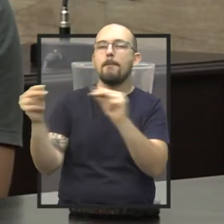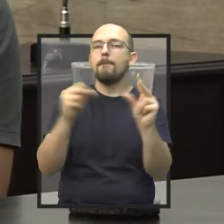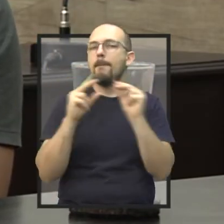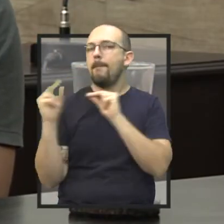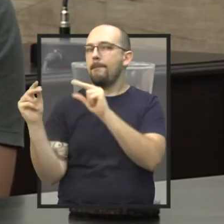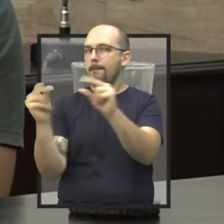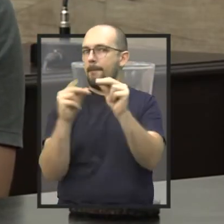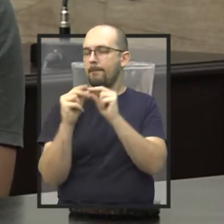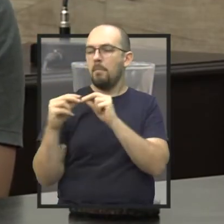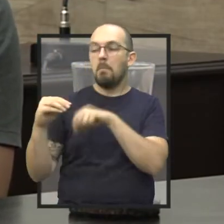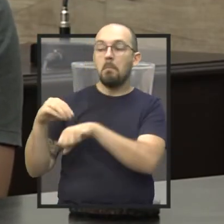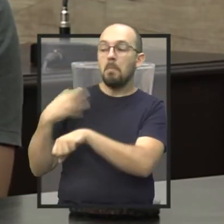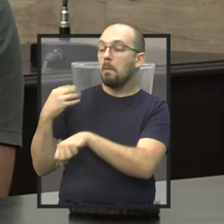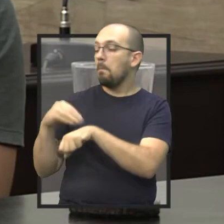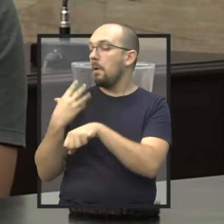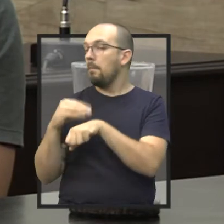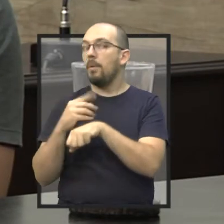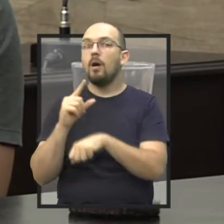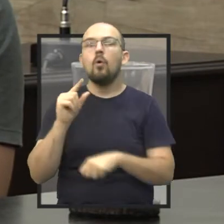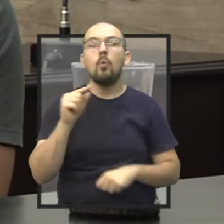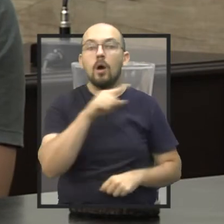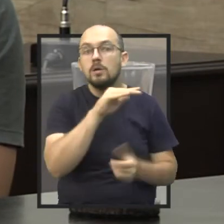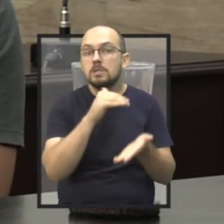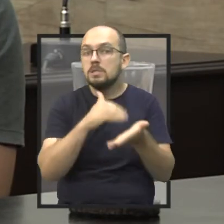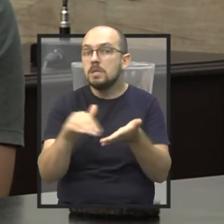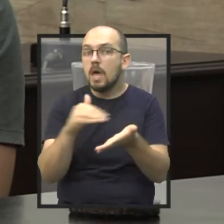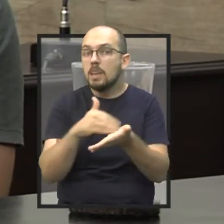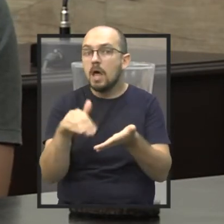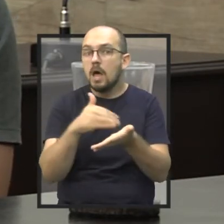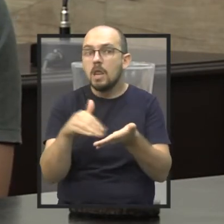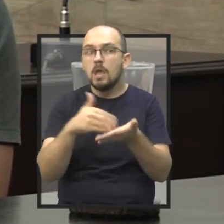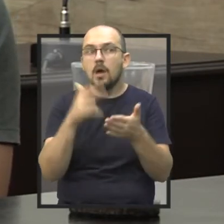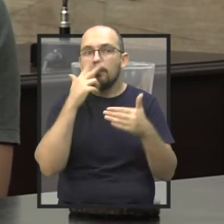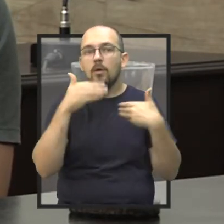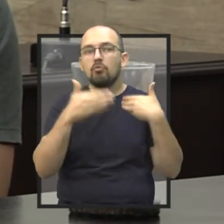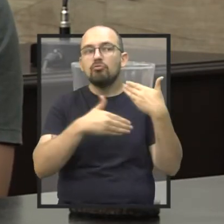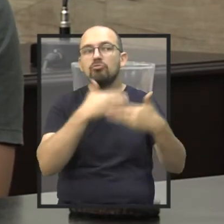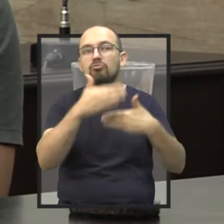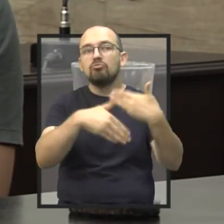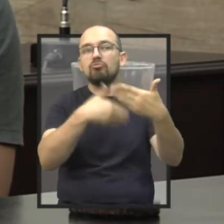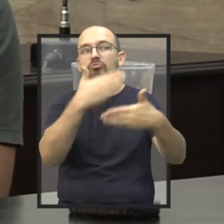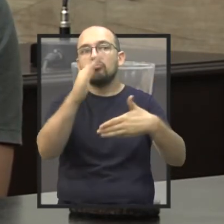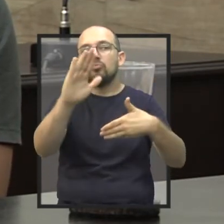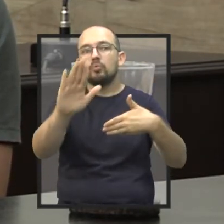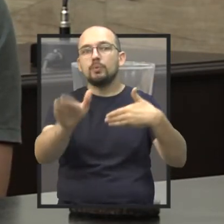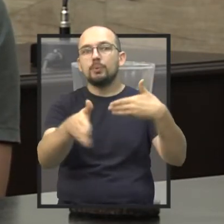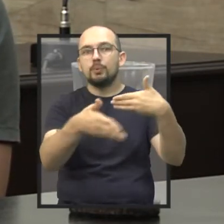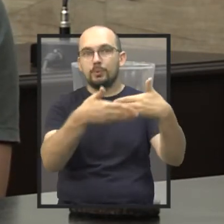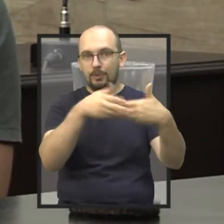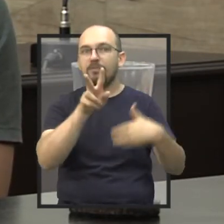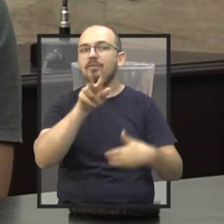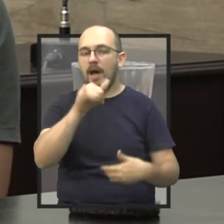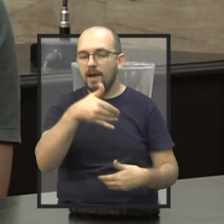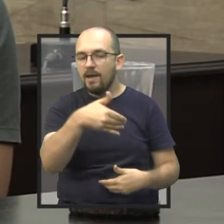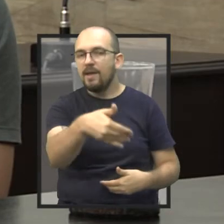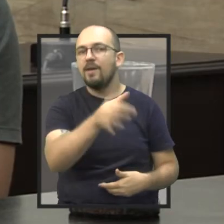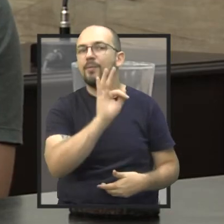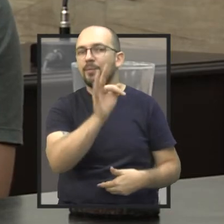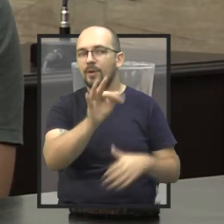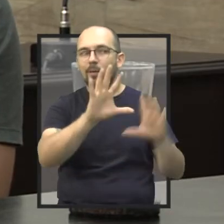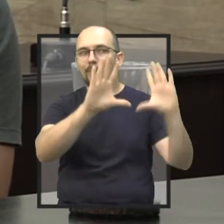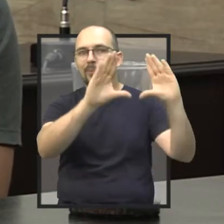a gente tem recebido informações, Ângelo, de que a Secretaria está caminhando para o seu fim. Então, o que eu tenho observado e